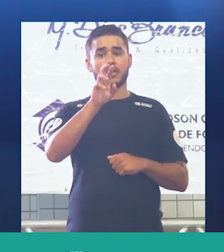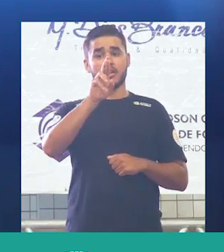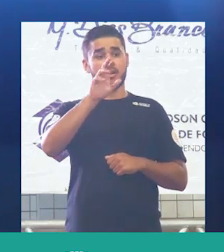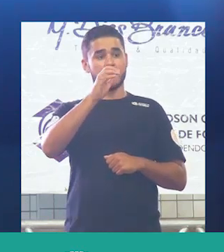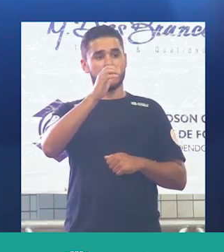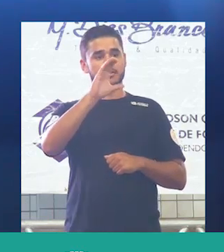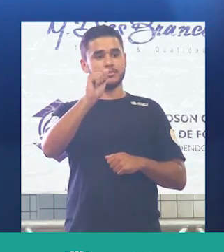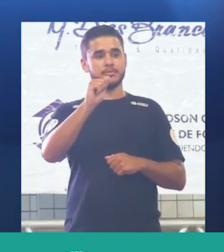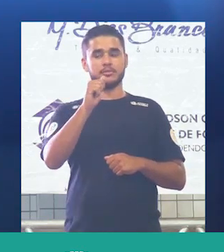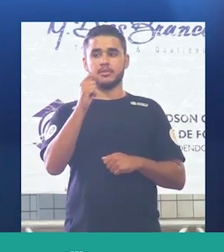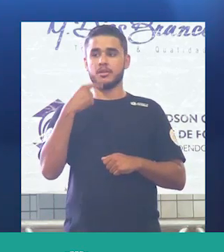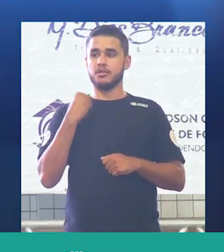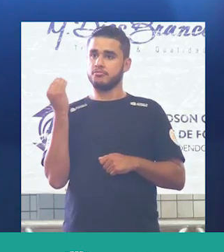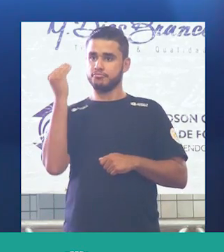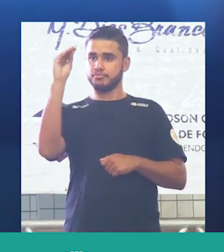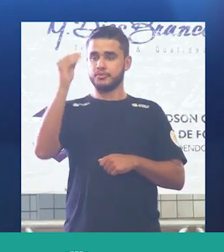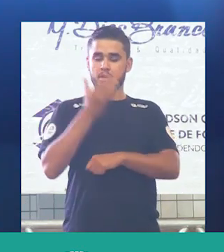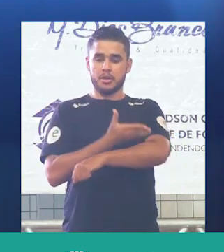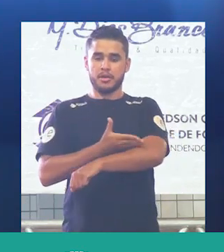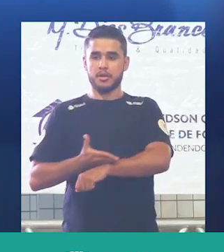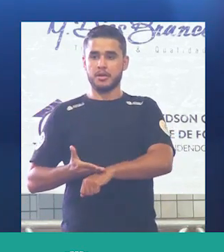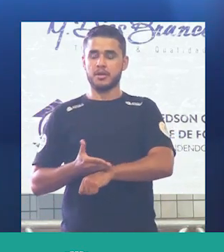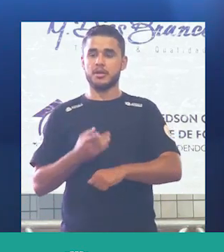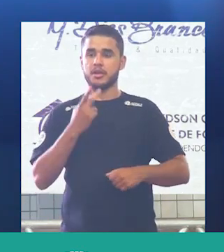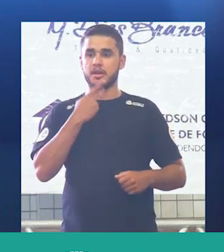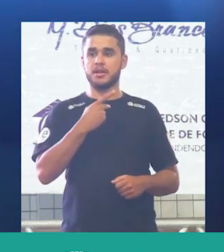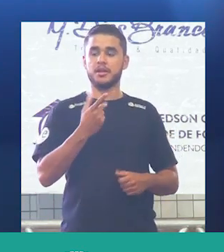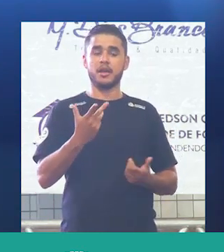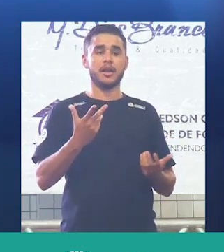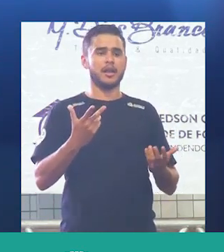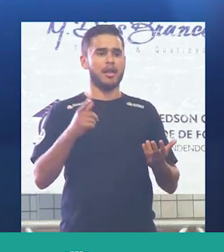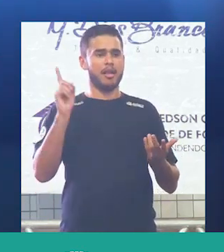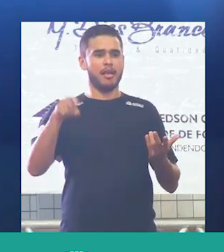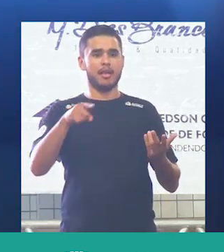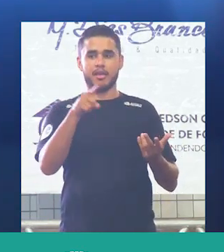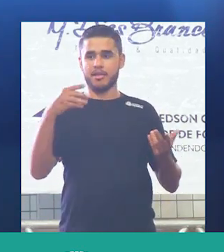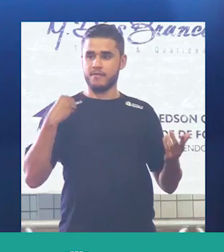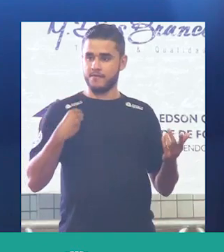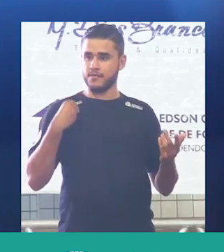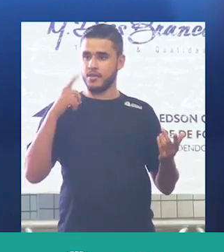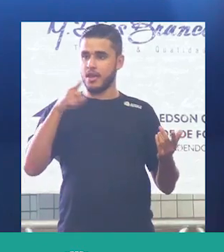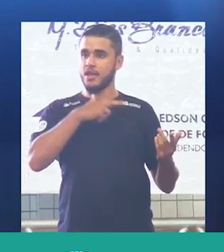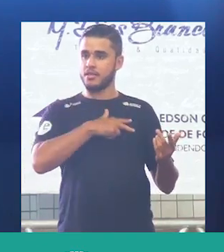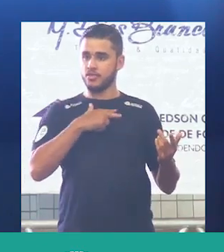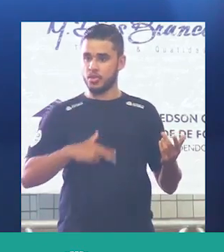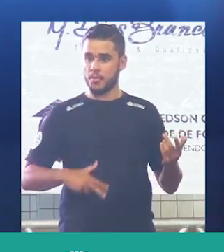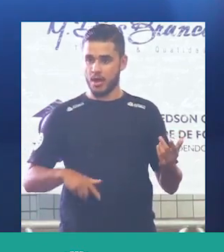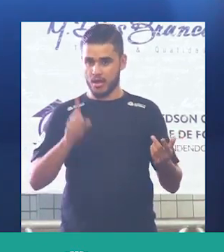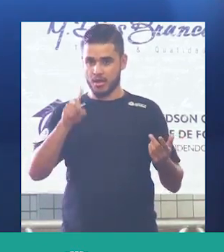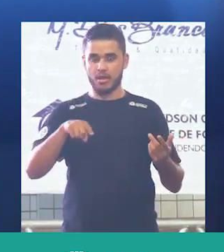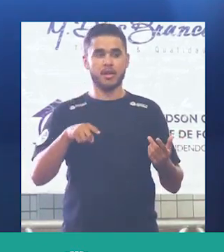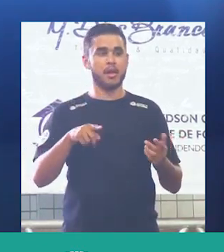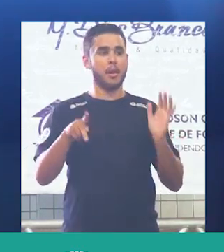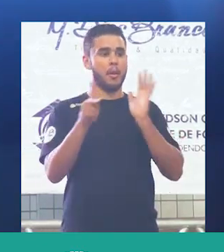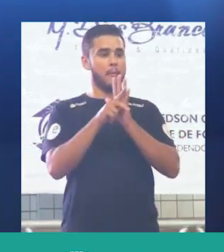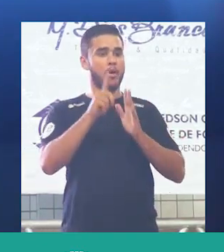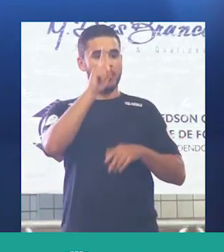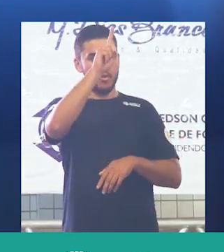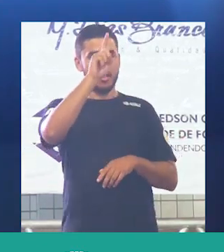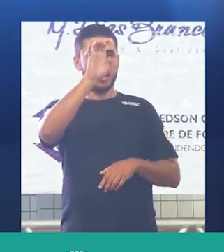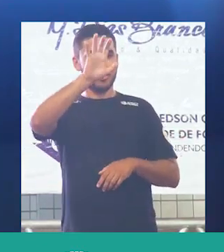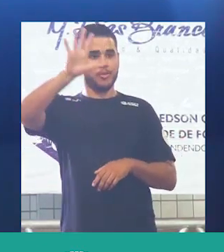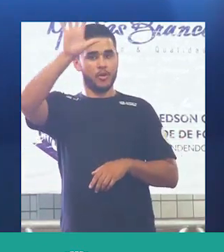bota branca, olha, o dinamarquesão aqui, o norueguês, tá bom? Vamos